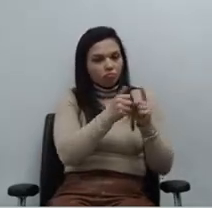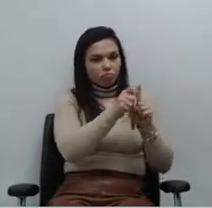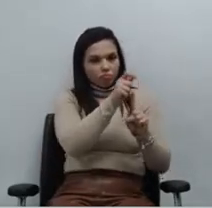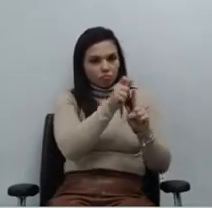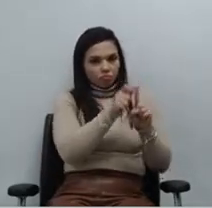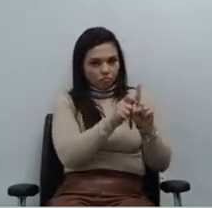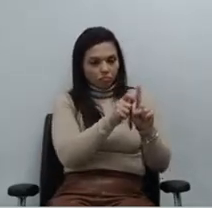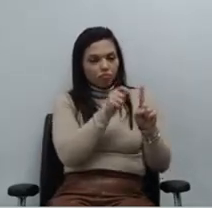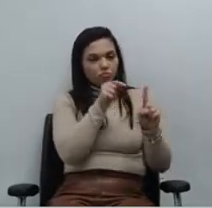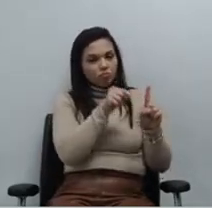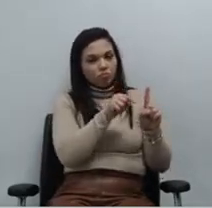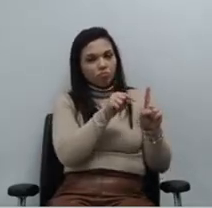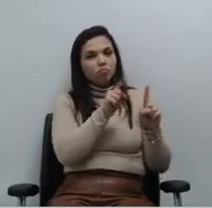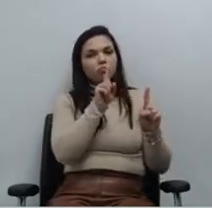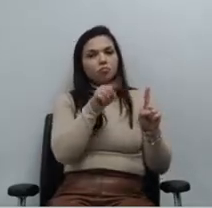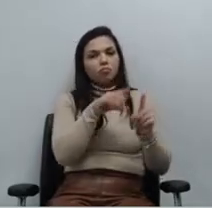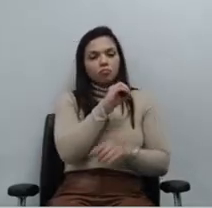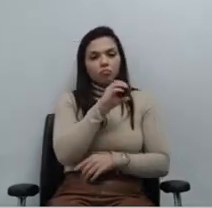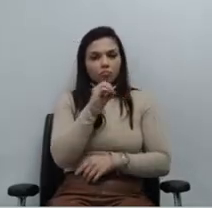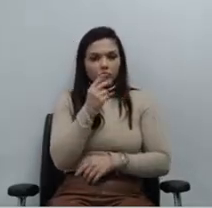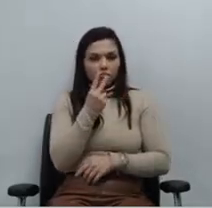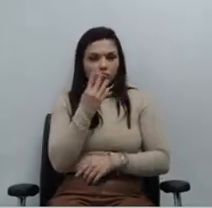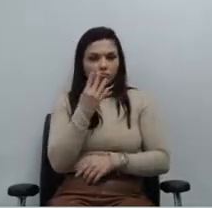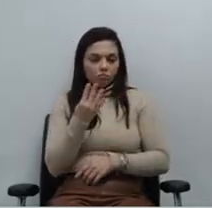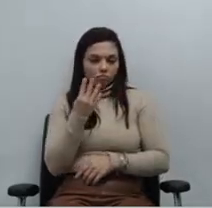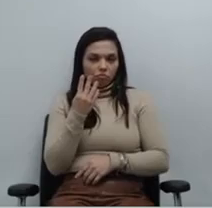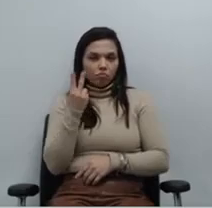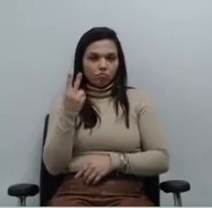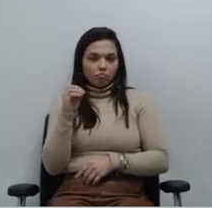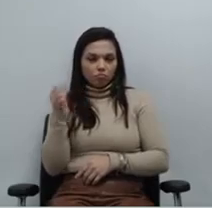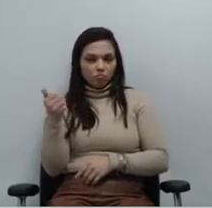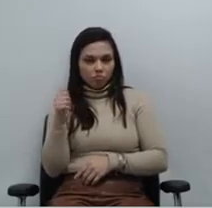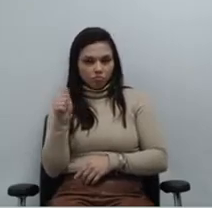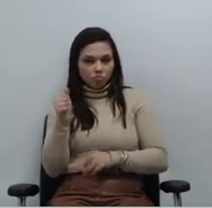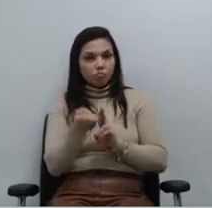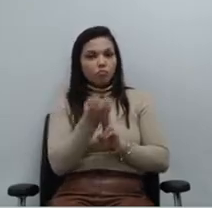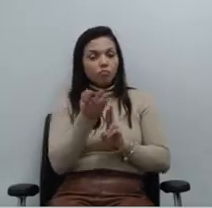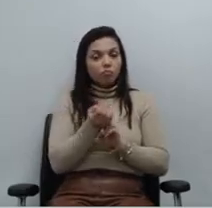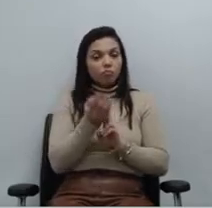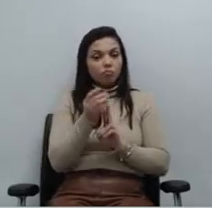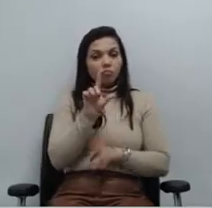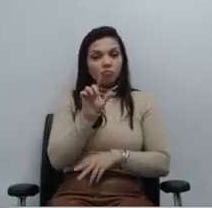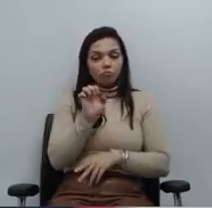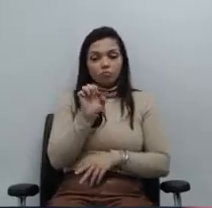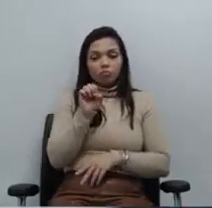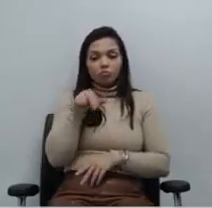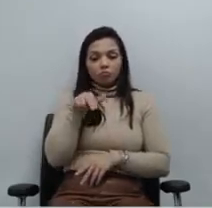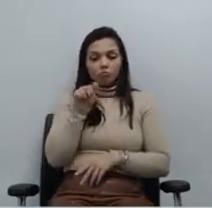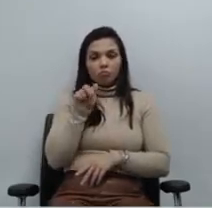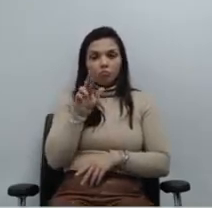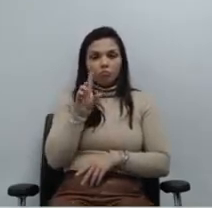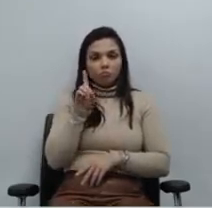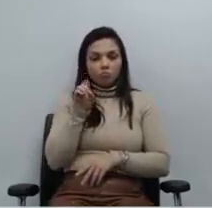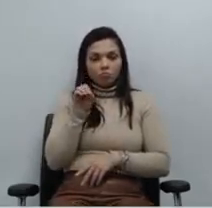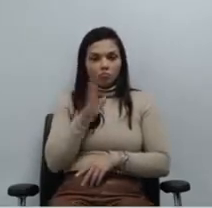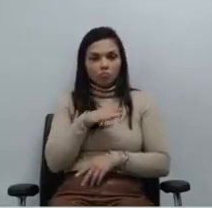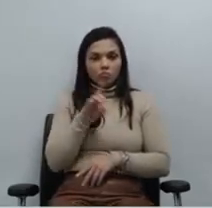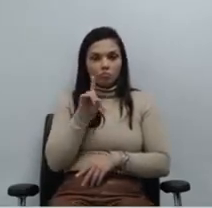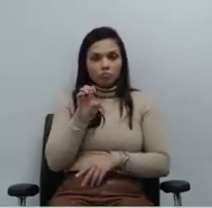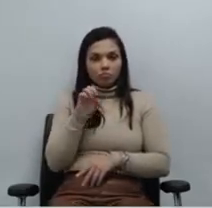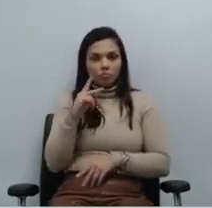de número 2024, 0018, 211, de relatoria do excelentíssimo conselheiro Leonardo Nascimento de Paula, interessado